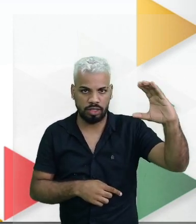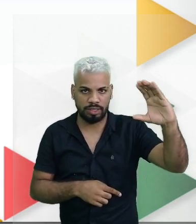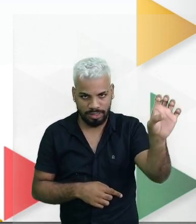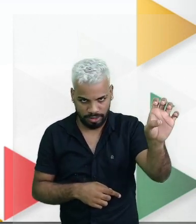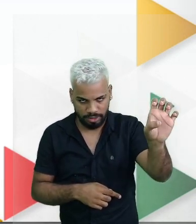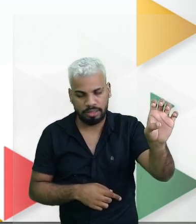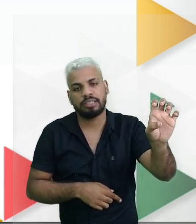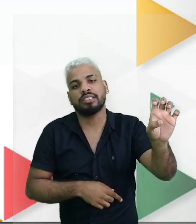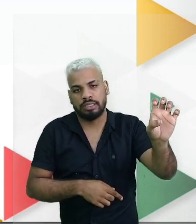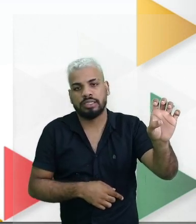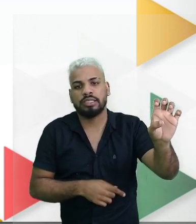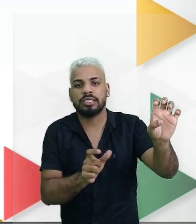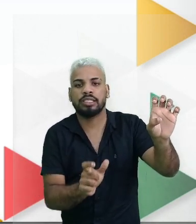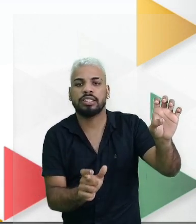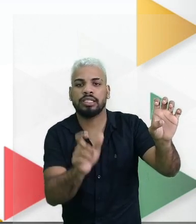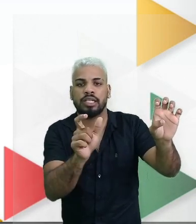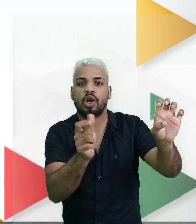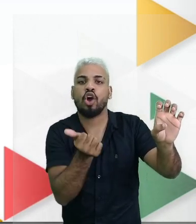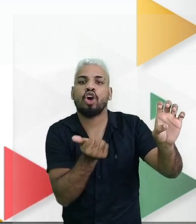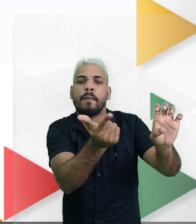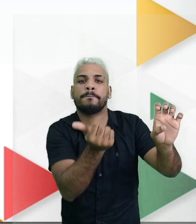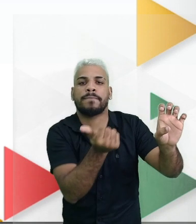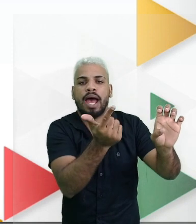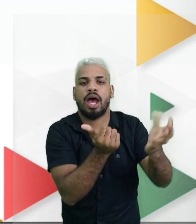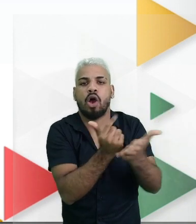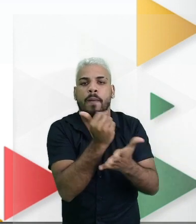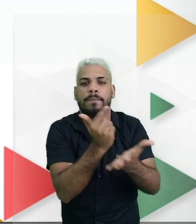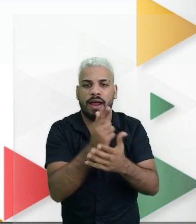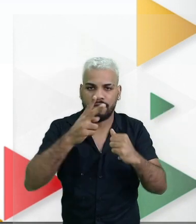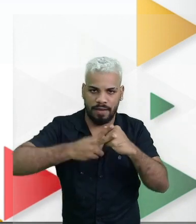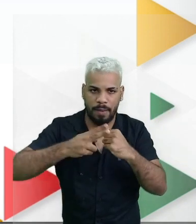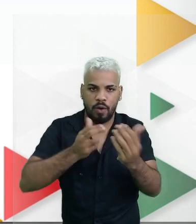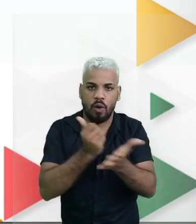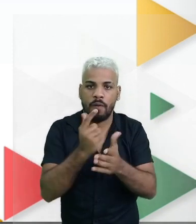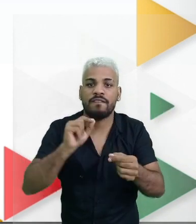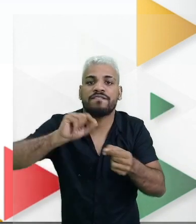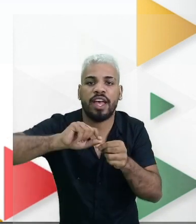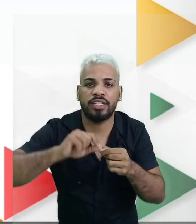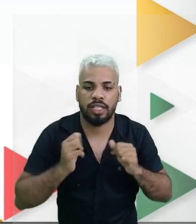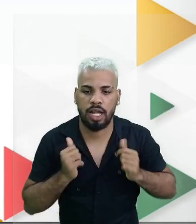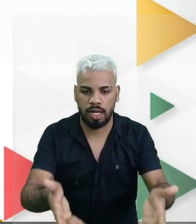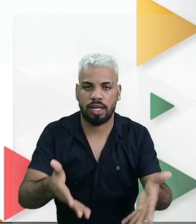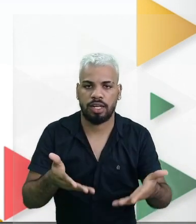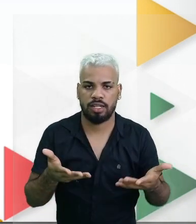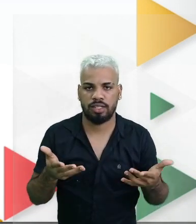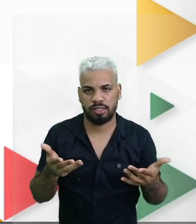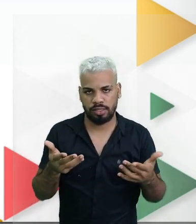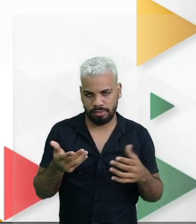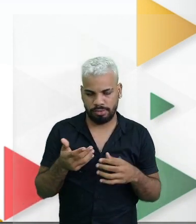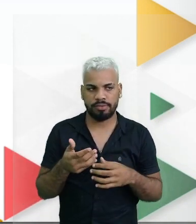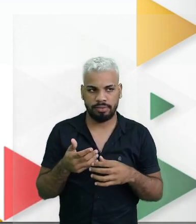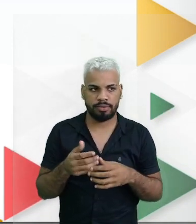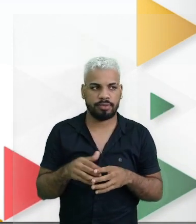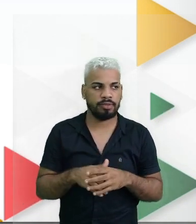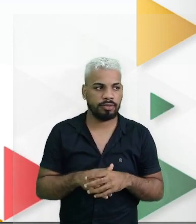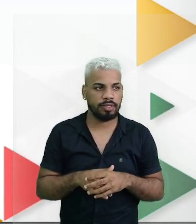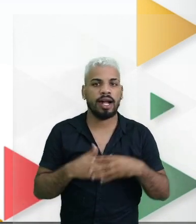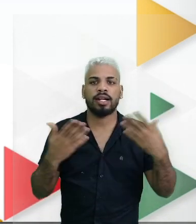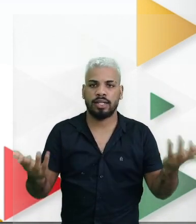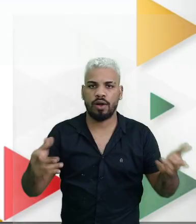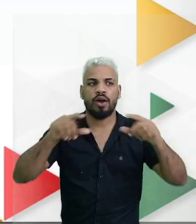o verbo. Eles, sujeito, saber, no caso, sabem, é o verbo. Então, só